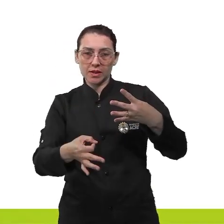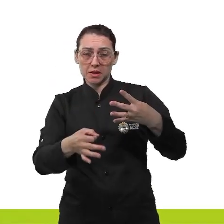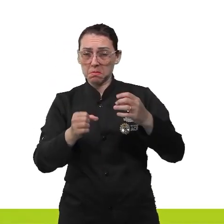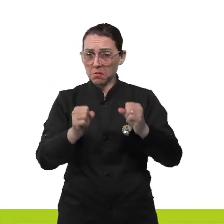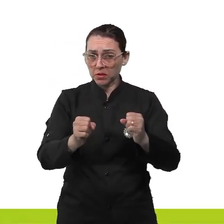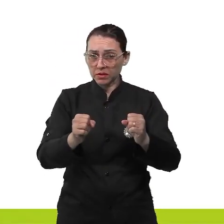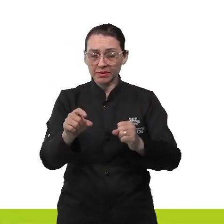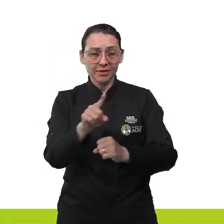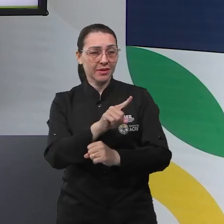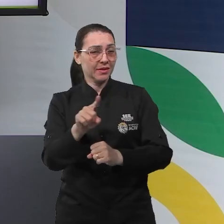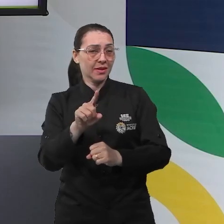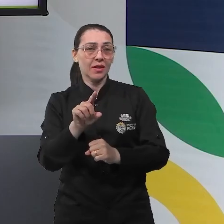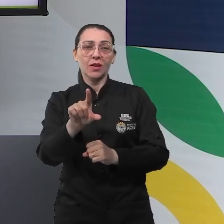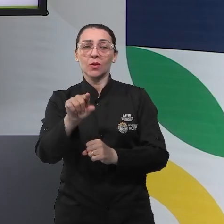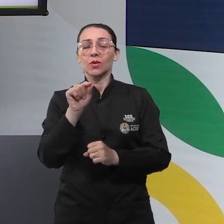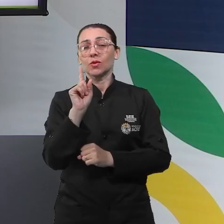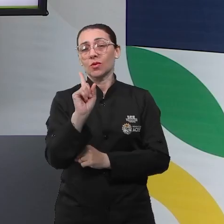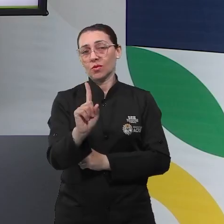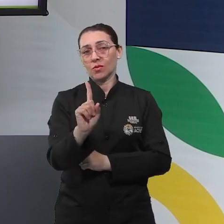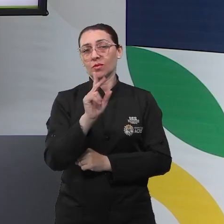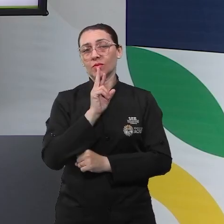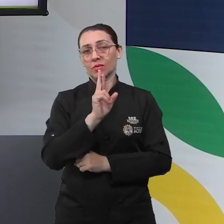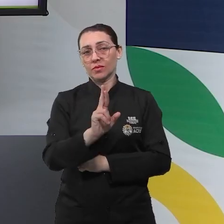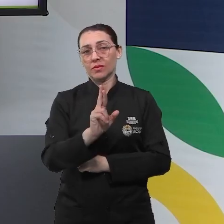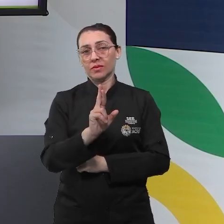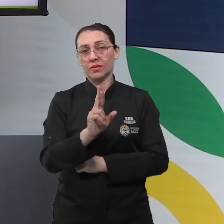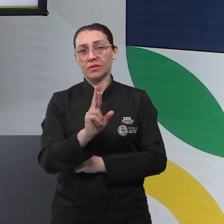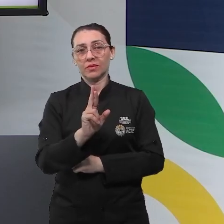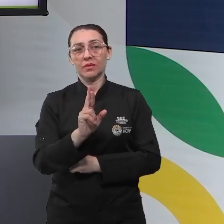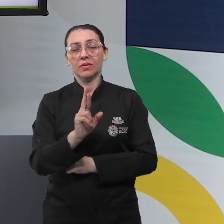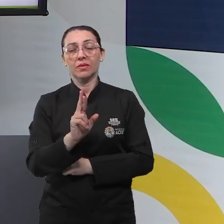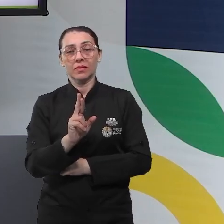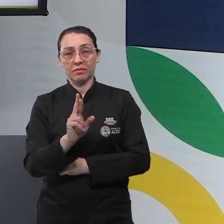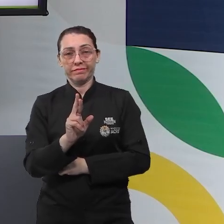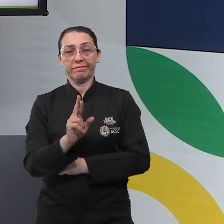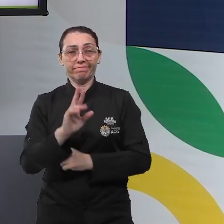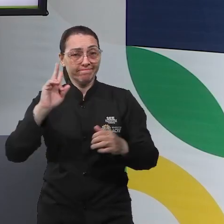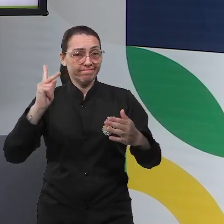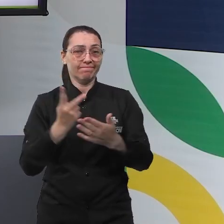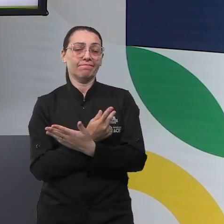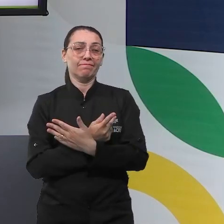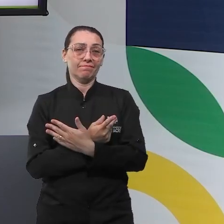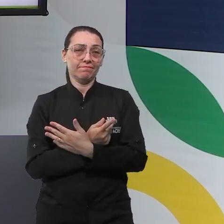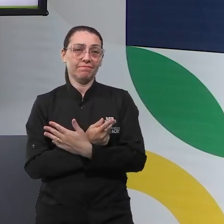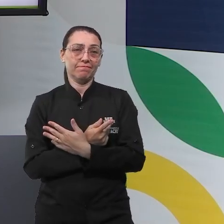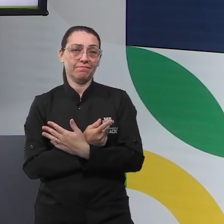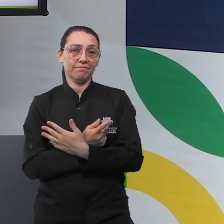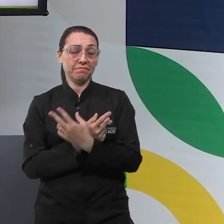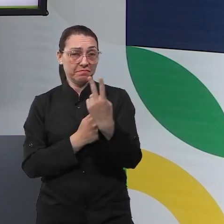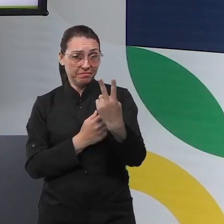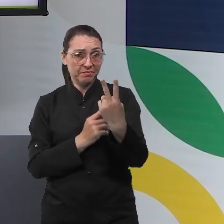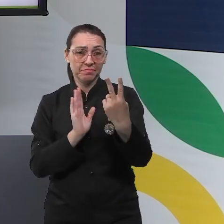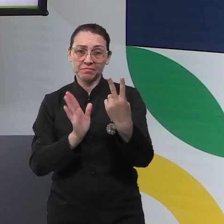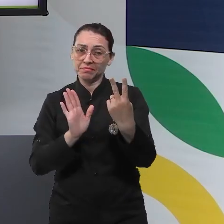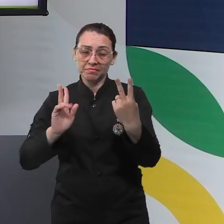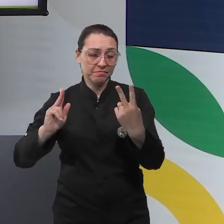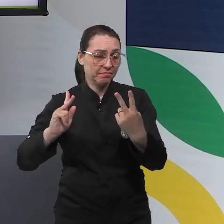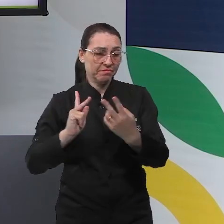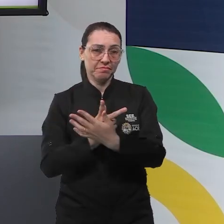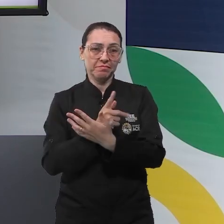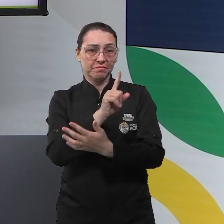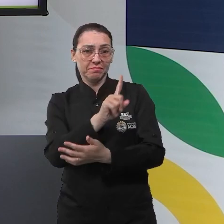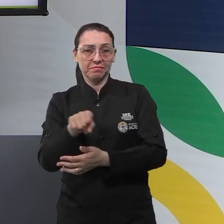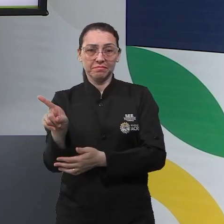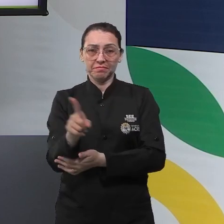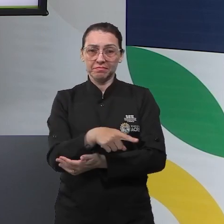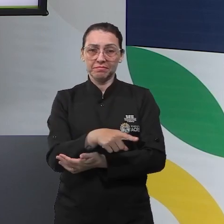Posso? Claro que não, né, galera? Só tem uma resposta correta. Se você marcar todas as questões, Aliás, se você marcar 2, a sua questão já vai ser